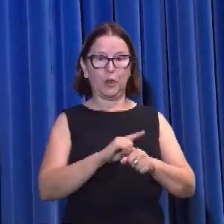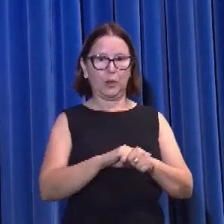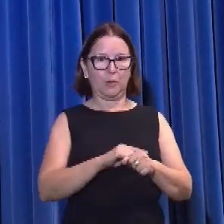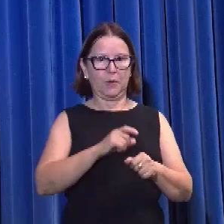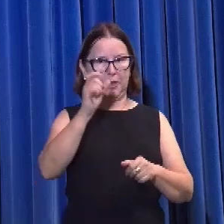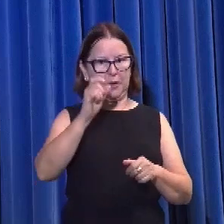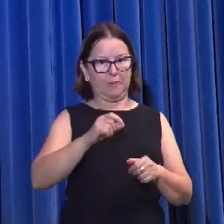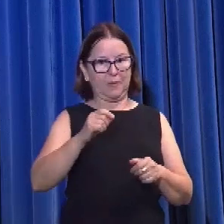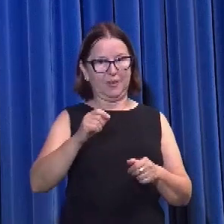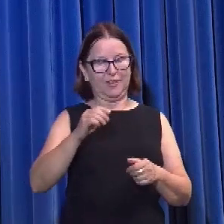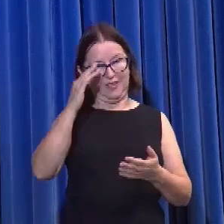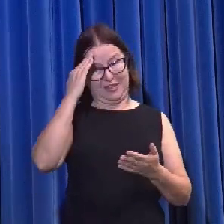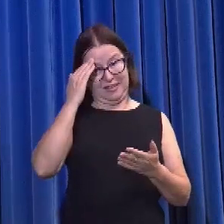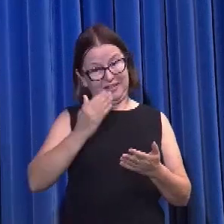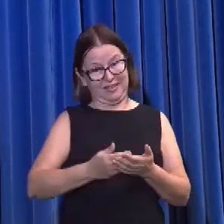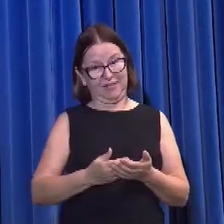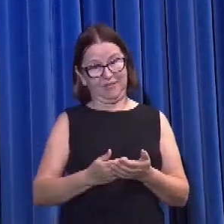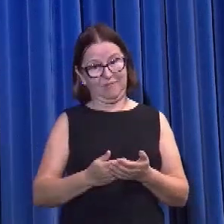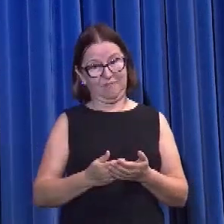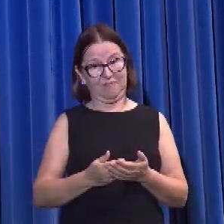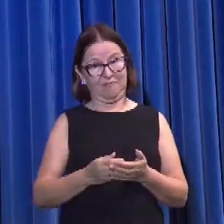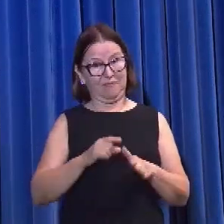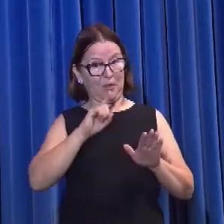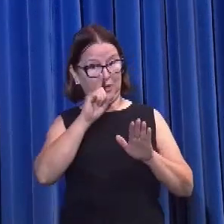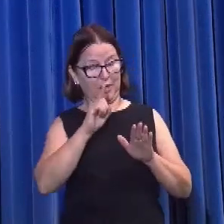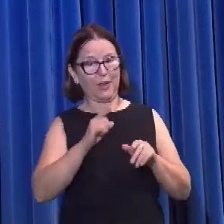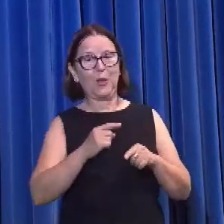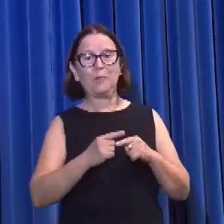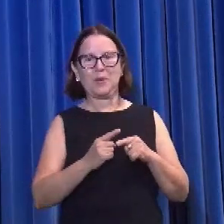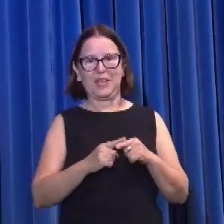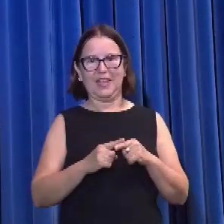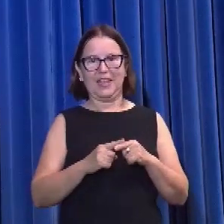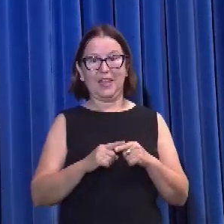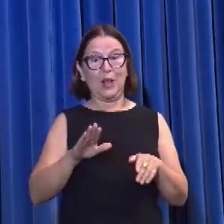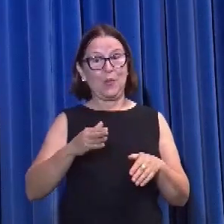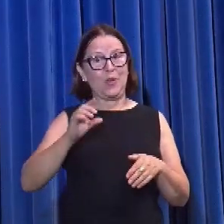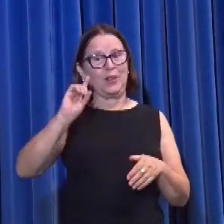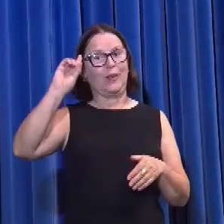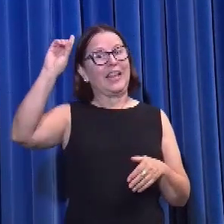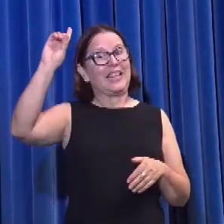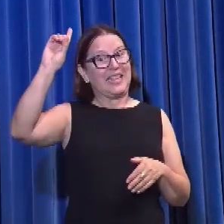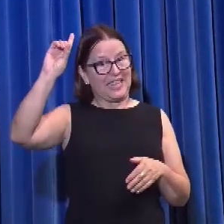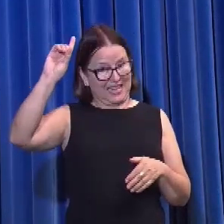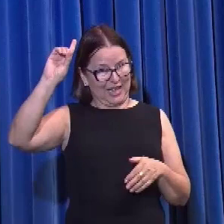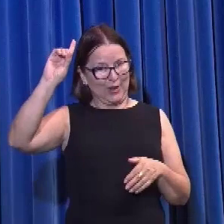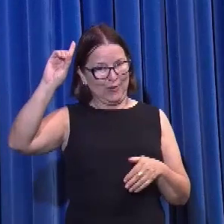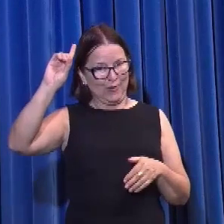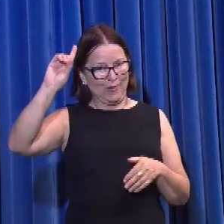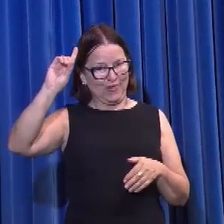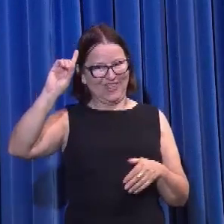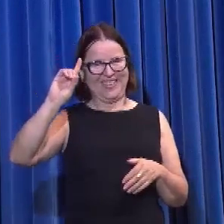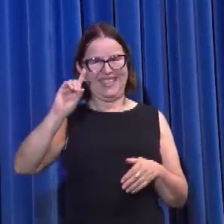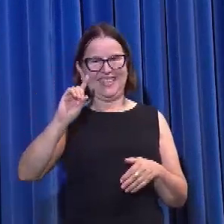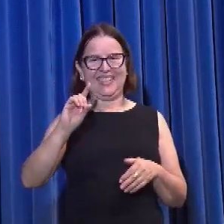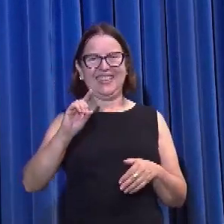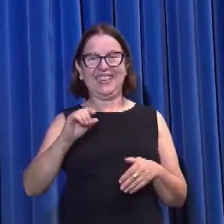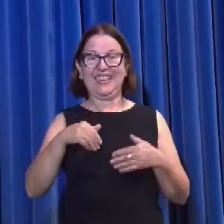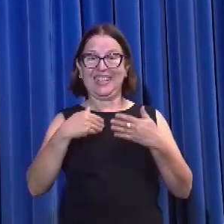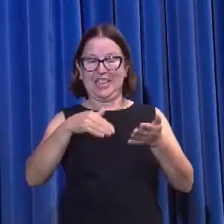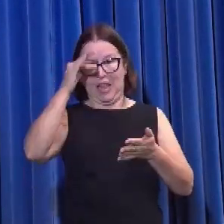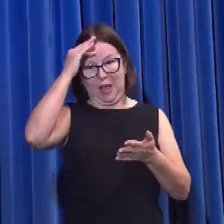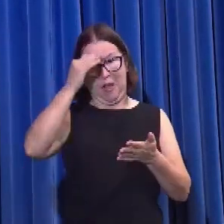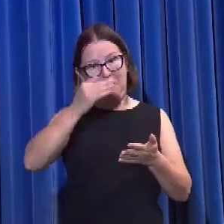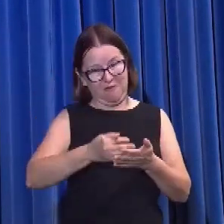perigo. Porque quando Deus converte o cara, aí tá bom. Mas quando o sujeito se